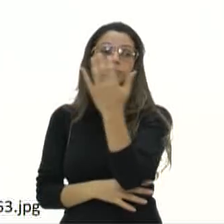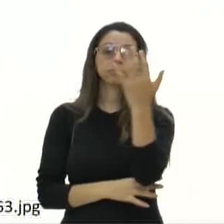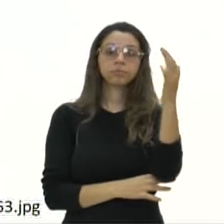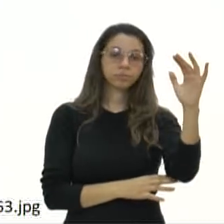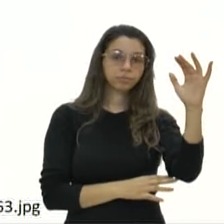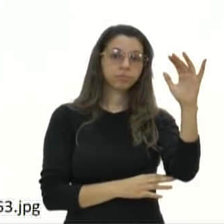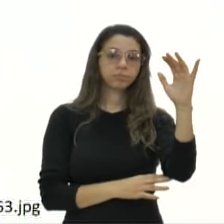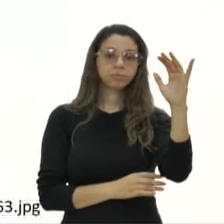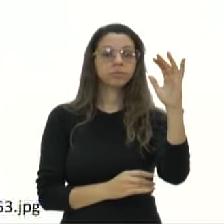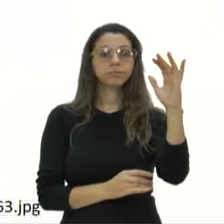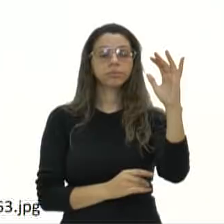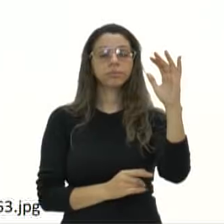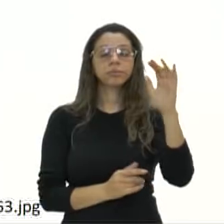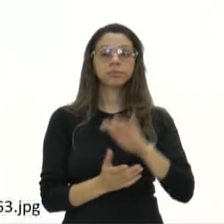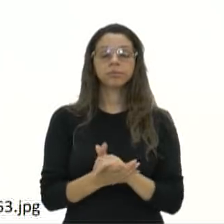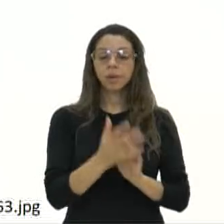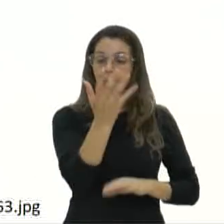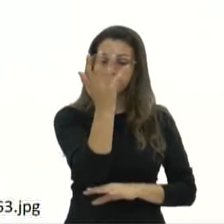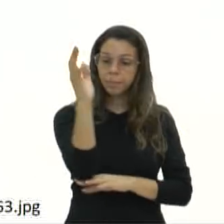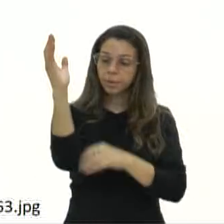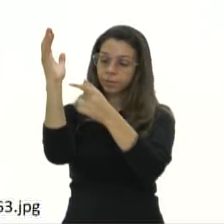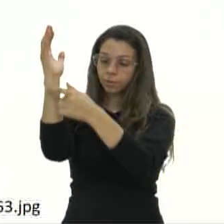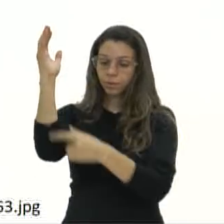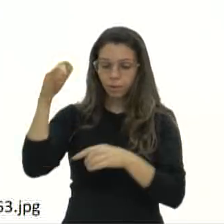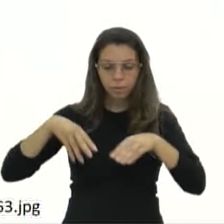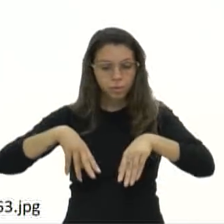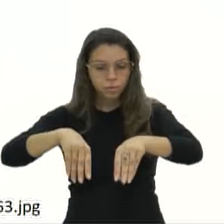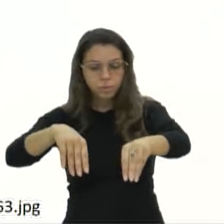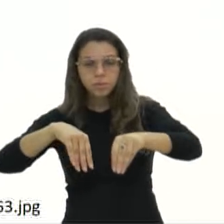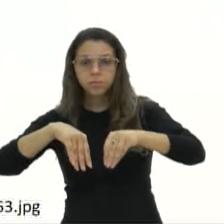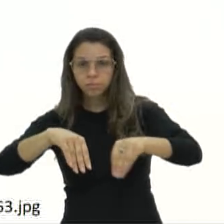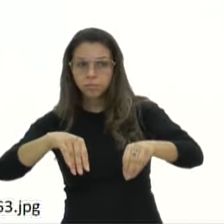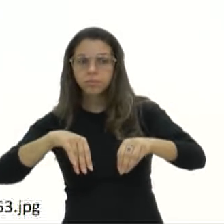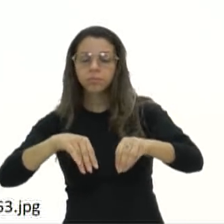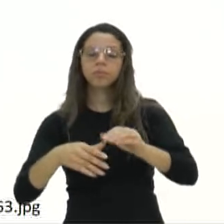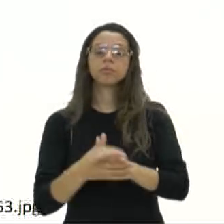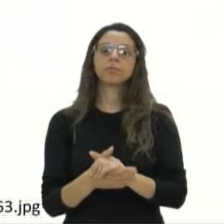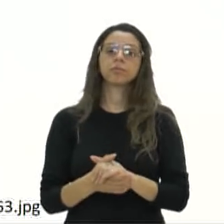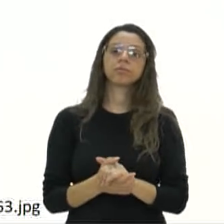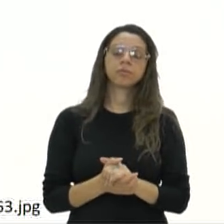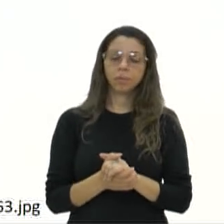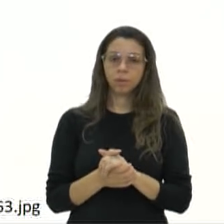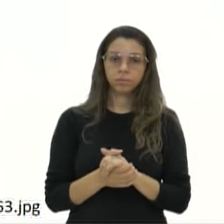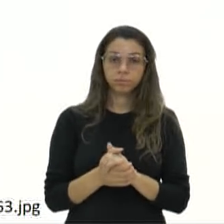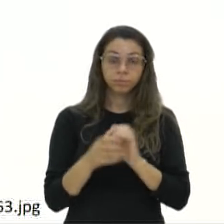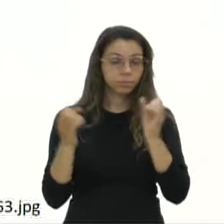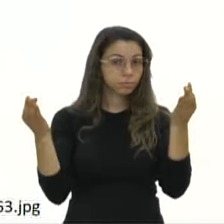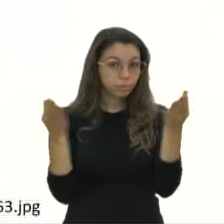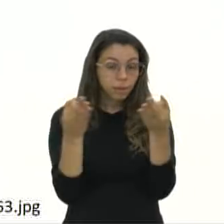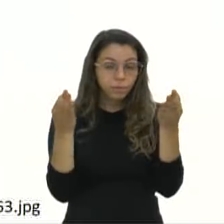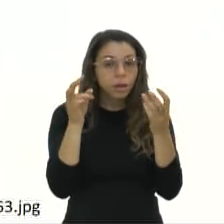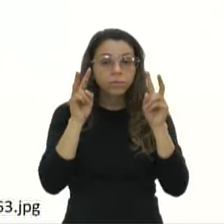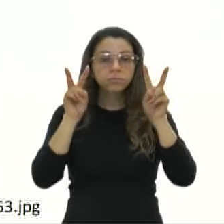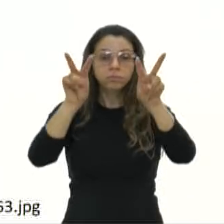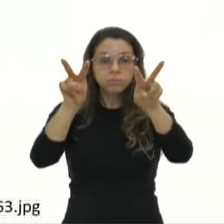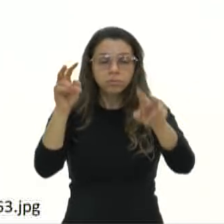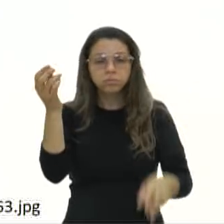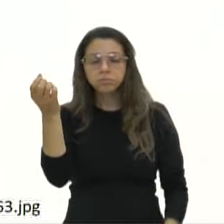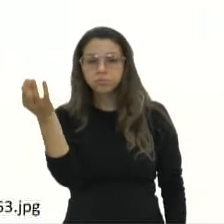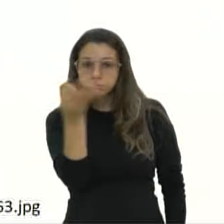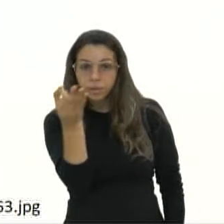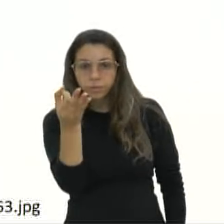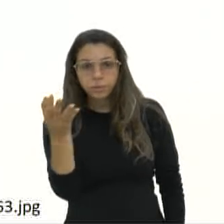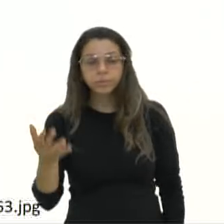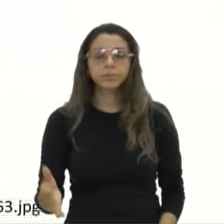percebe os troncos, o chão, o solo, a vegetação bem nítida. Você consegue distinguir